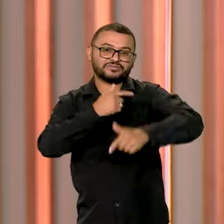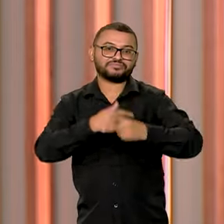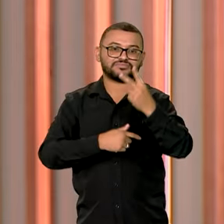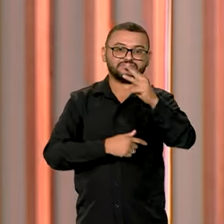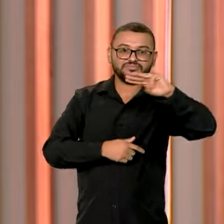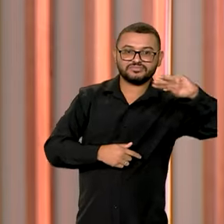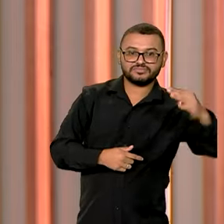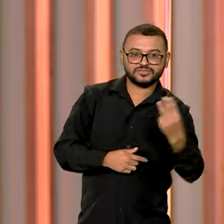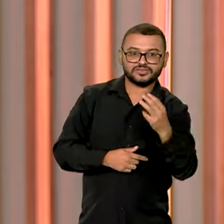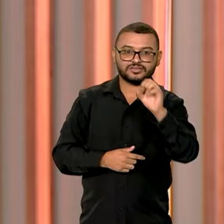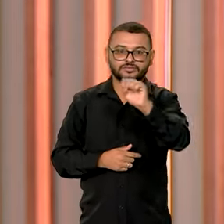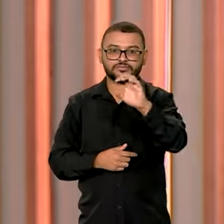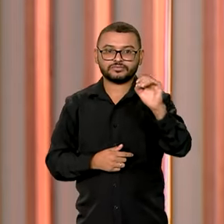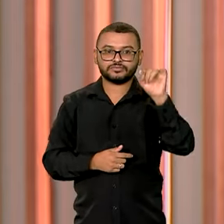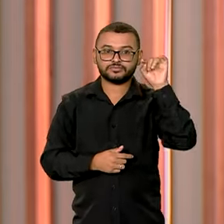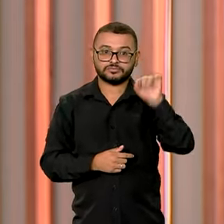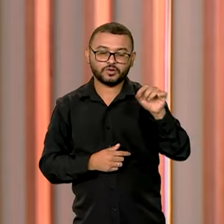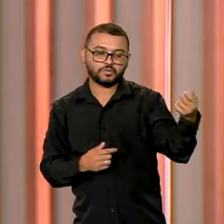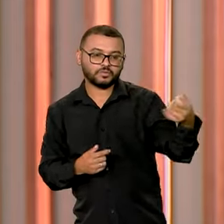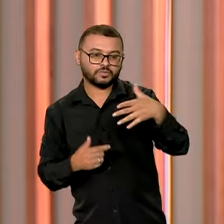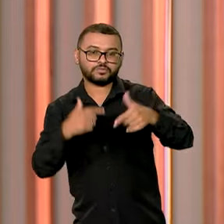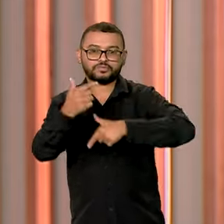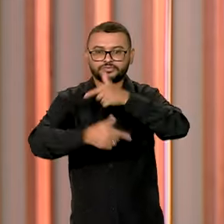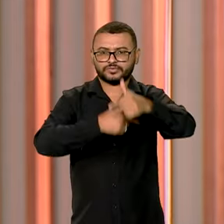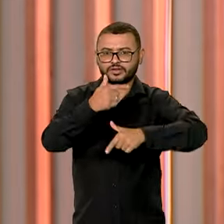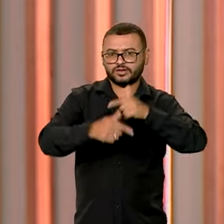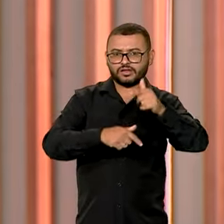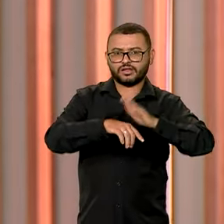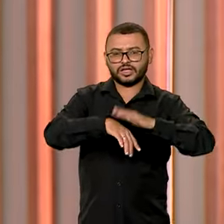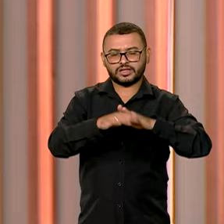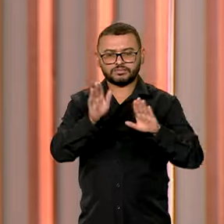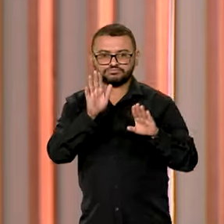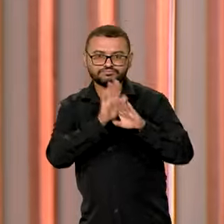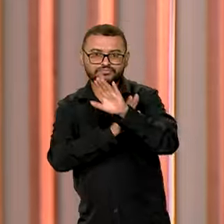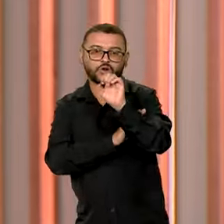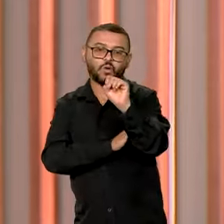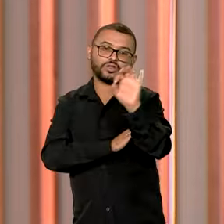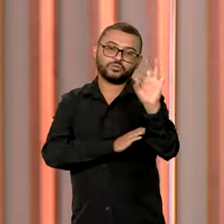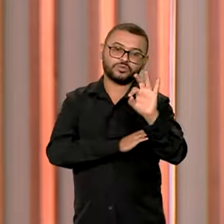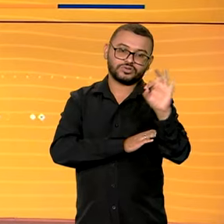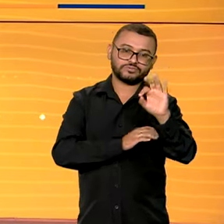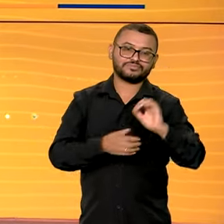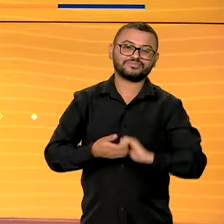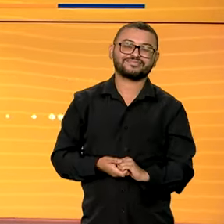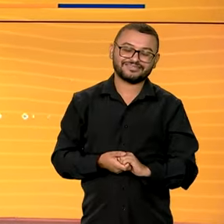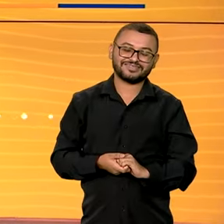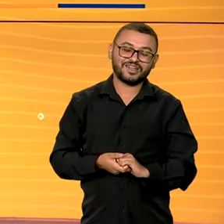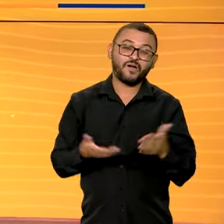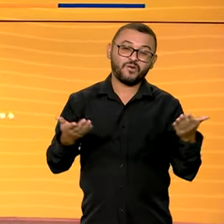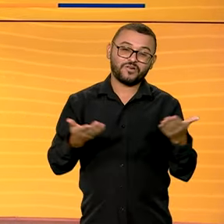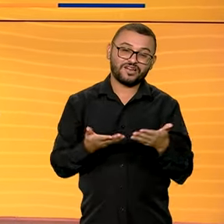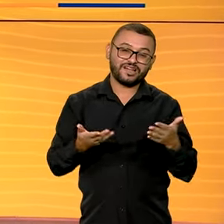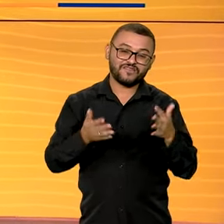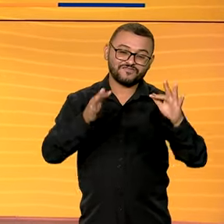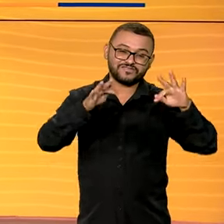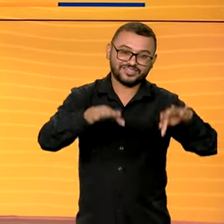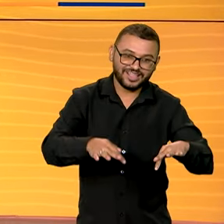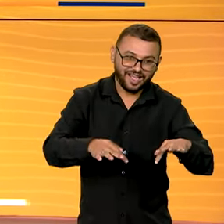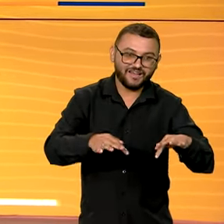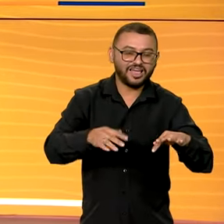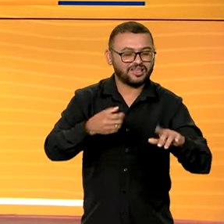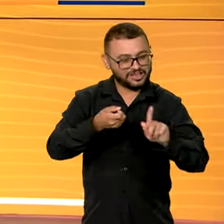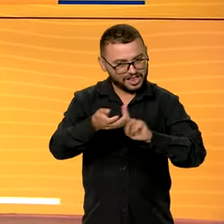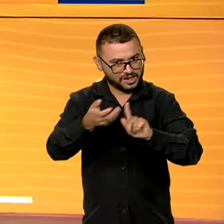,8 milhões de empregos e o rendimento cresceu quase 8%. Brasil em Dia fica por aqui,